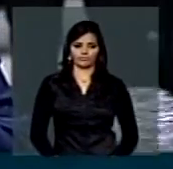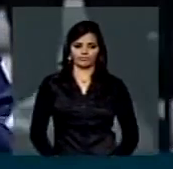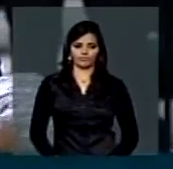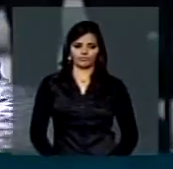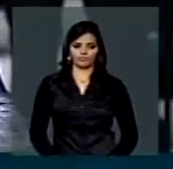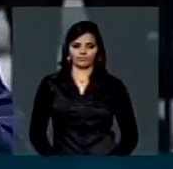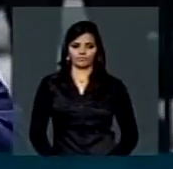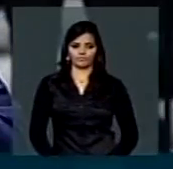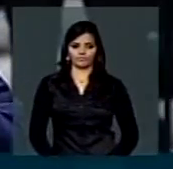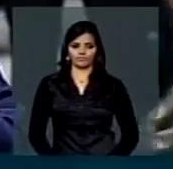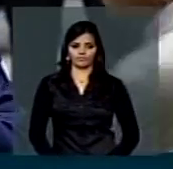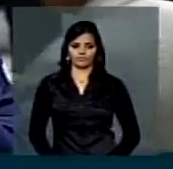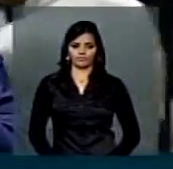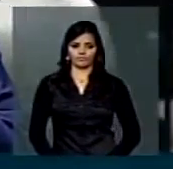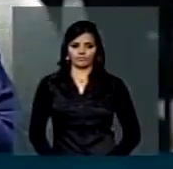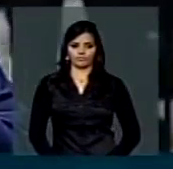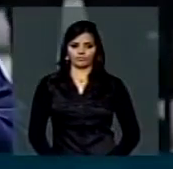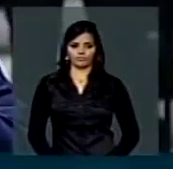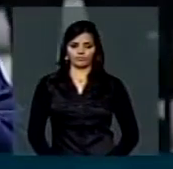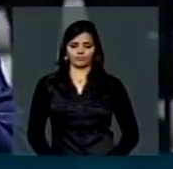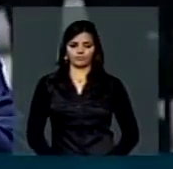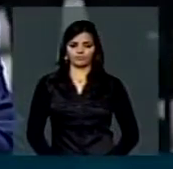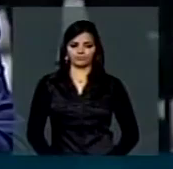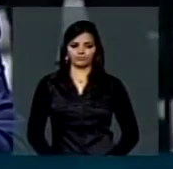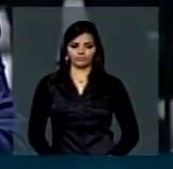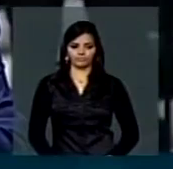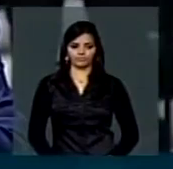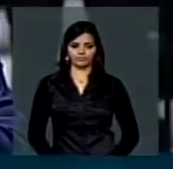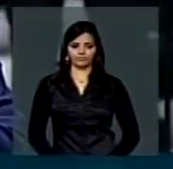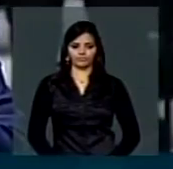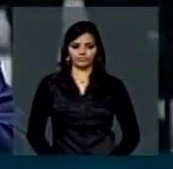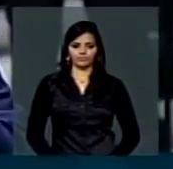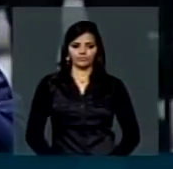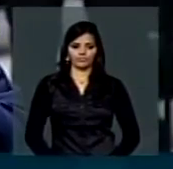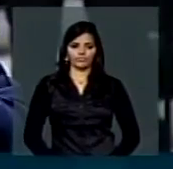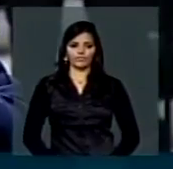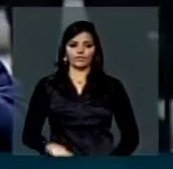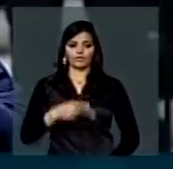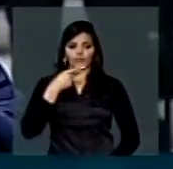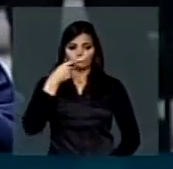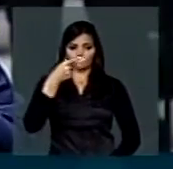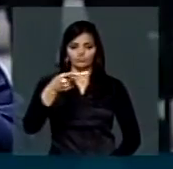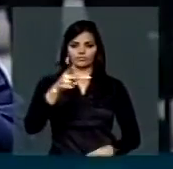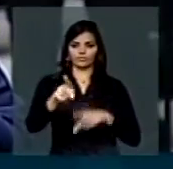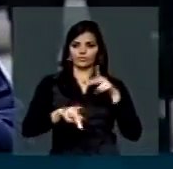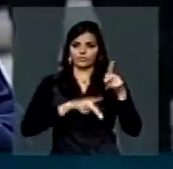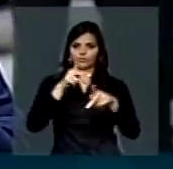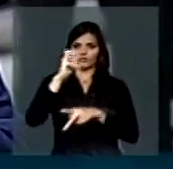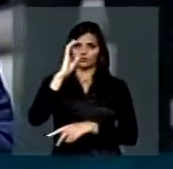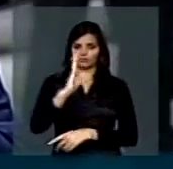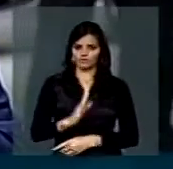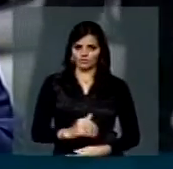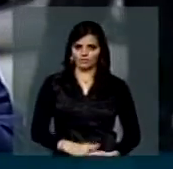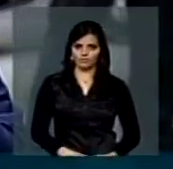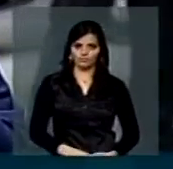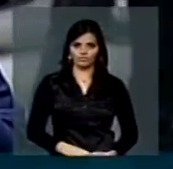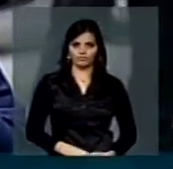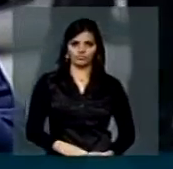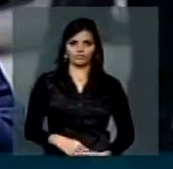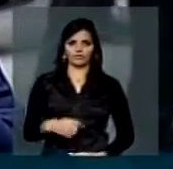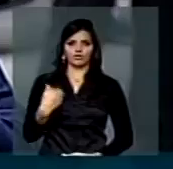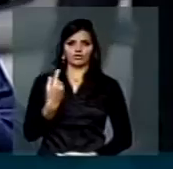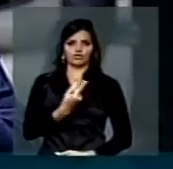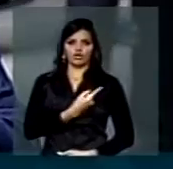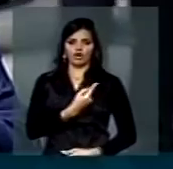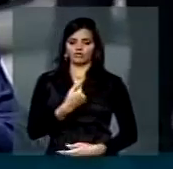Então, encerrando, eu quero dizer à população brasileira que nós não vamos